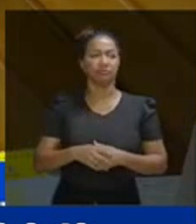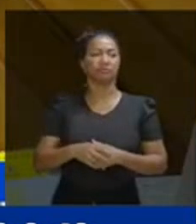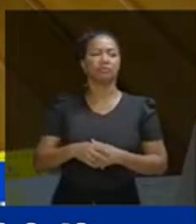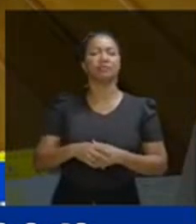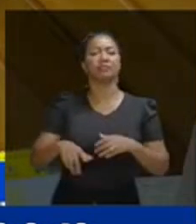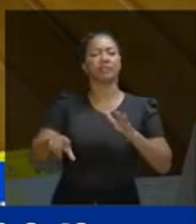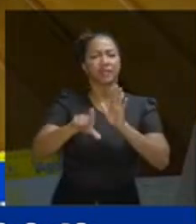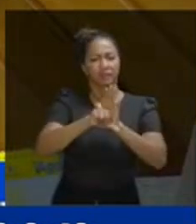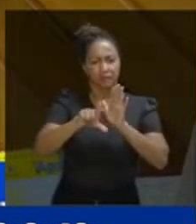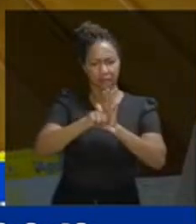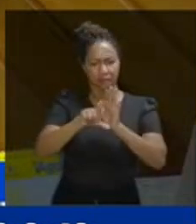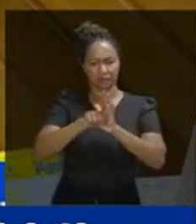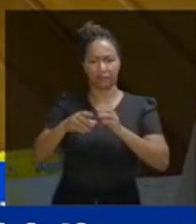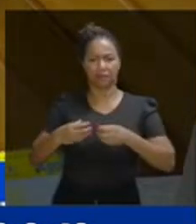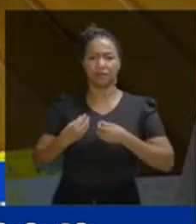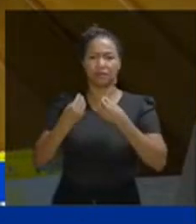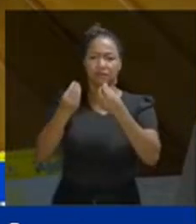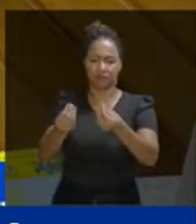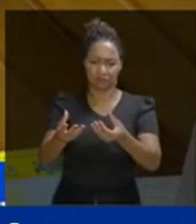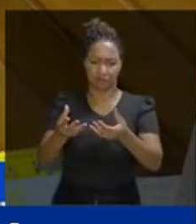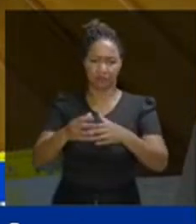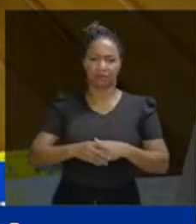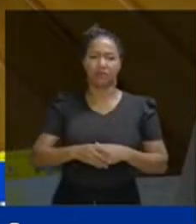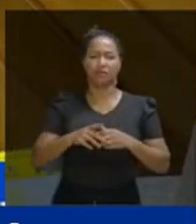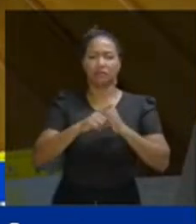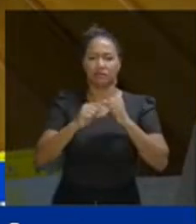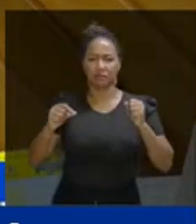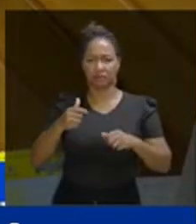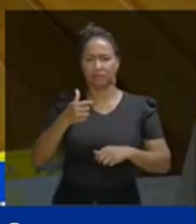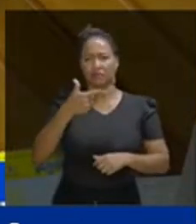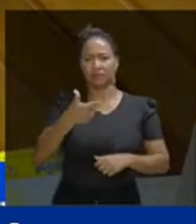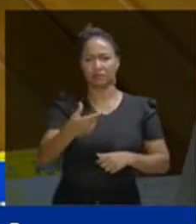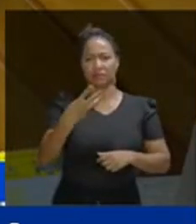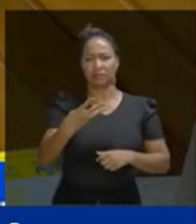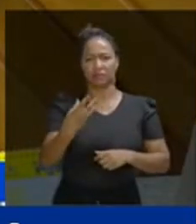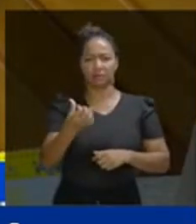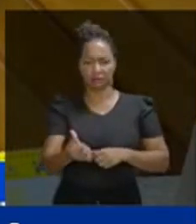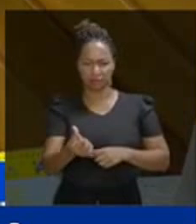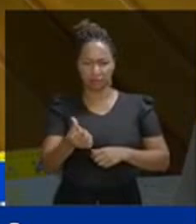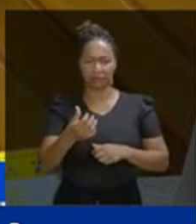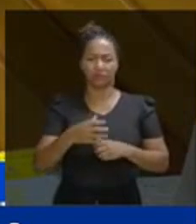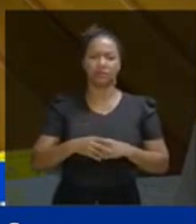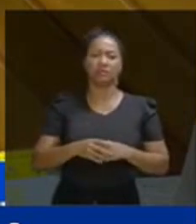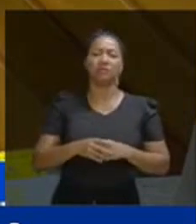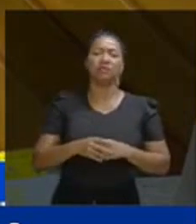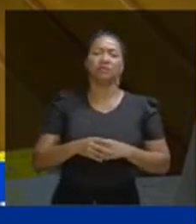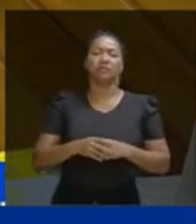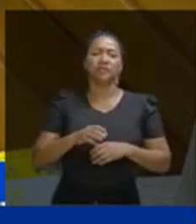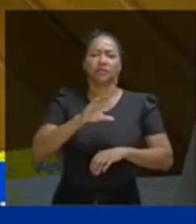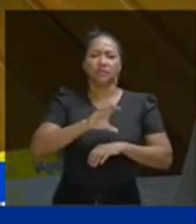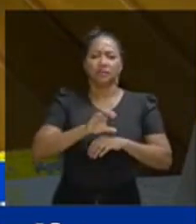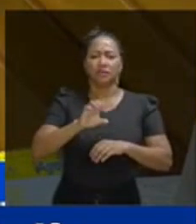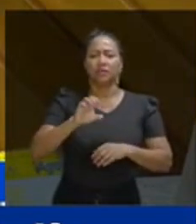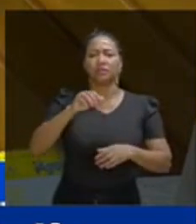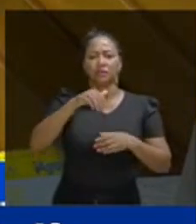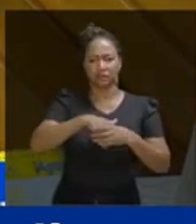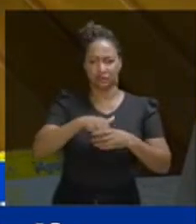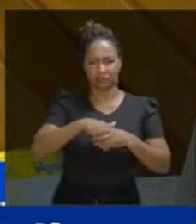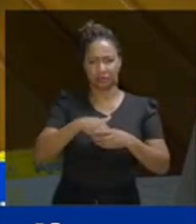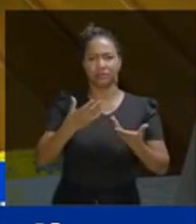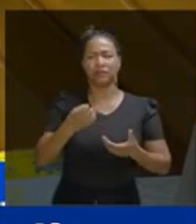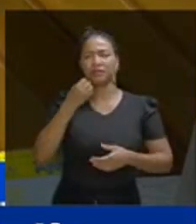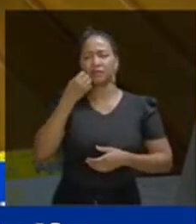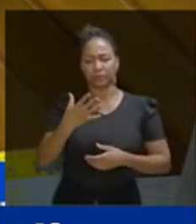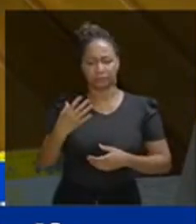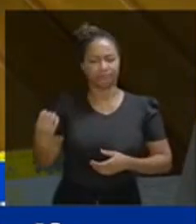Legislador ao conceder a garantia estabelecida pelo artigo 236, parágrafo 1º do Código Eleitoral. É louvável